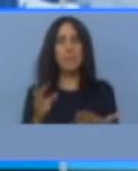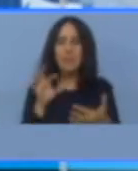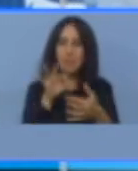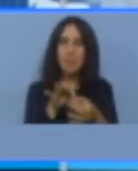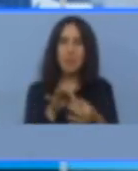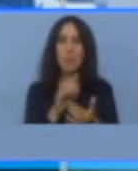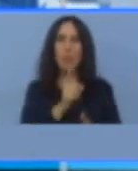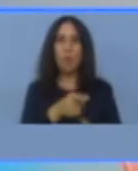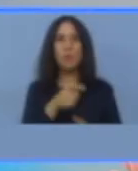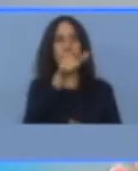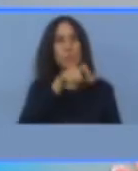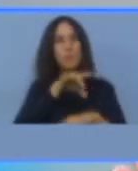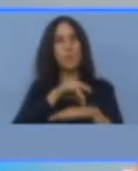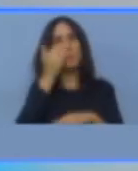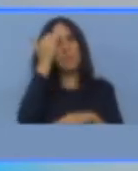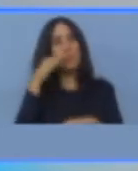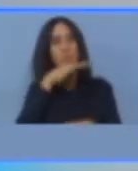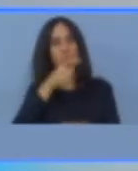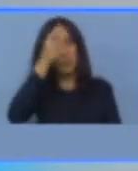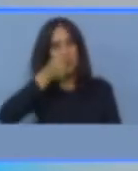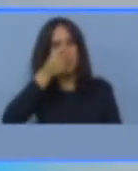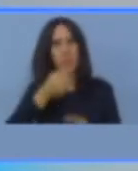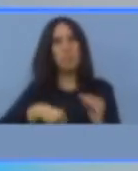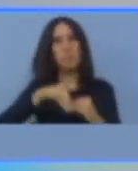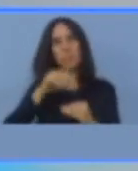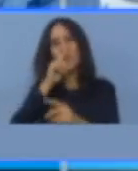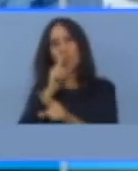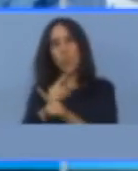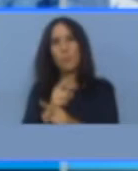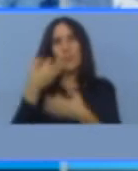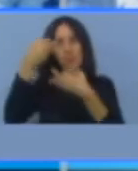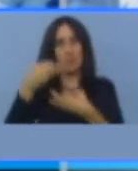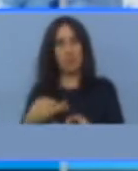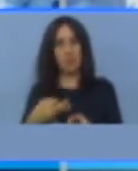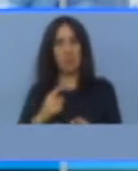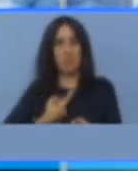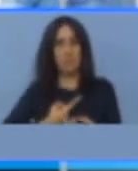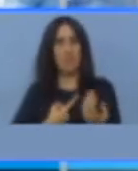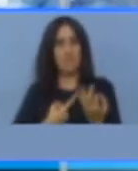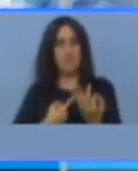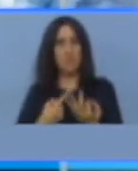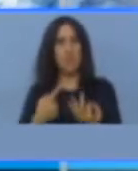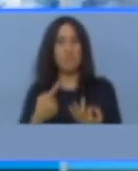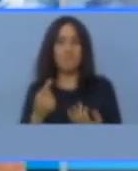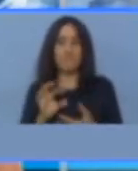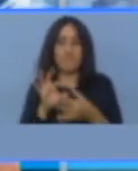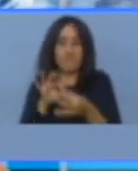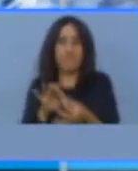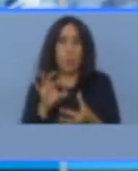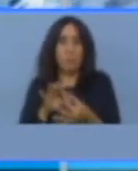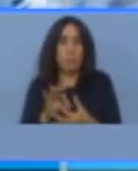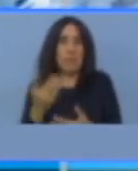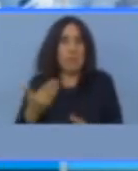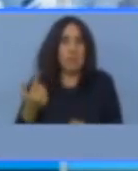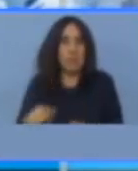ligada àquilo que é o respeito pelo doente mental e suas famílias, e ao mesmo tempo a dignidade que deve ser também emprestada, não é emprestada porque é de direito